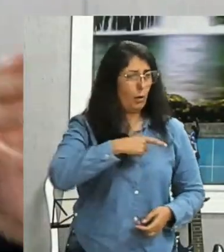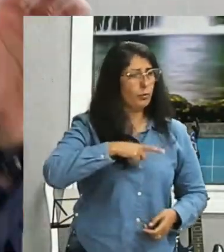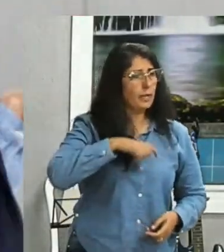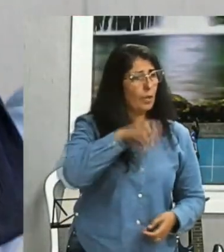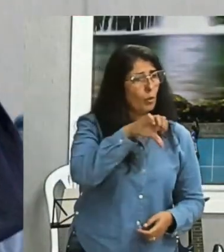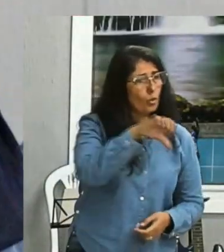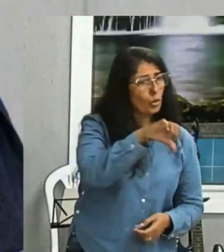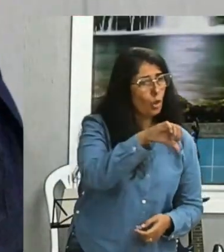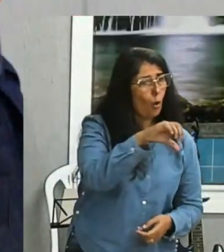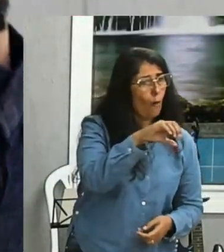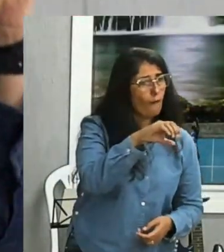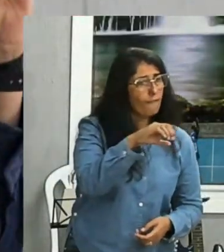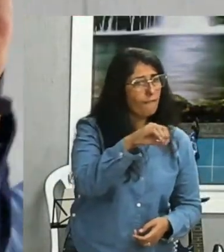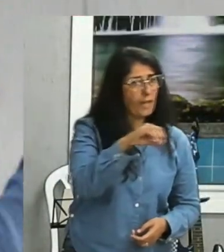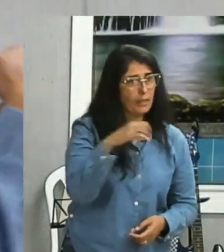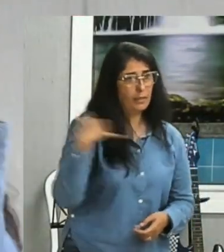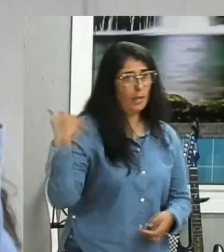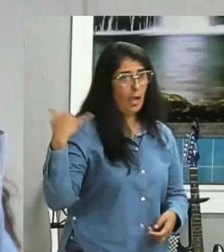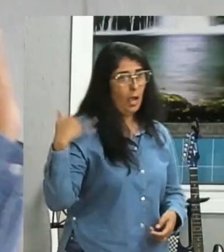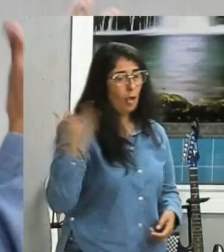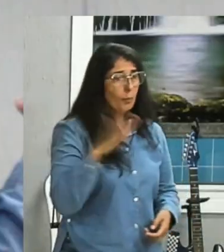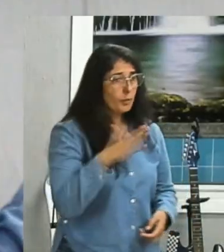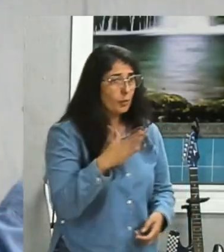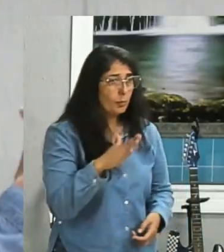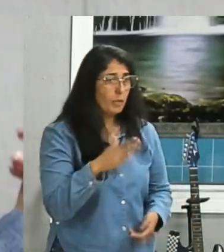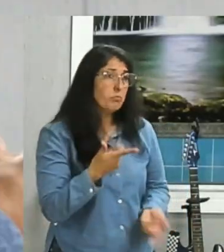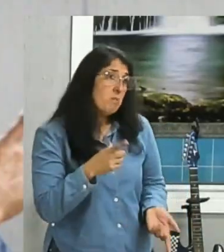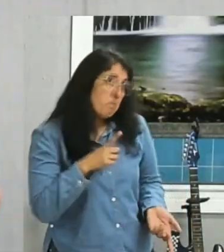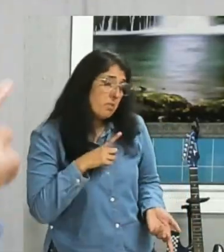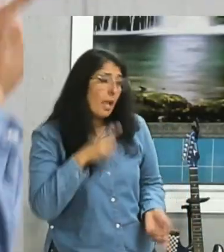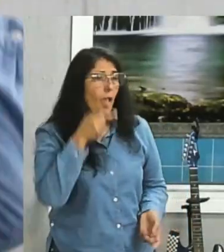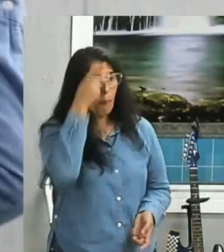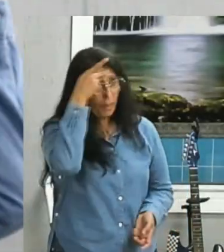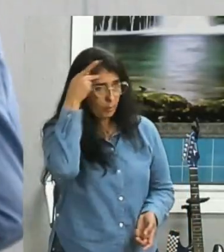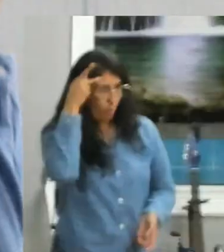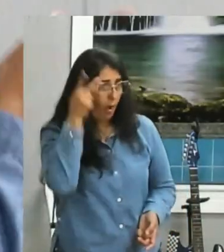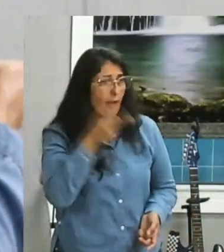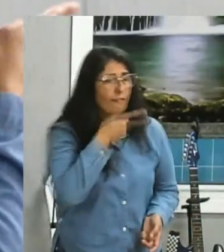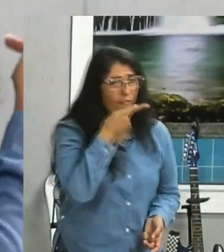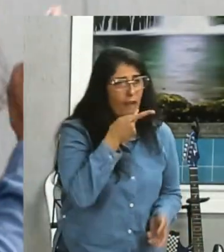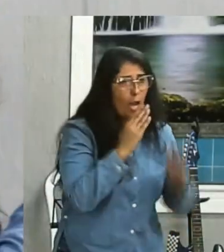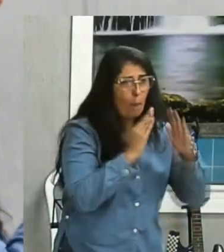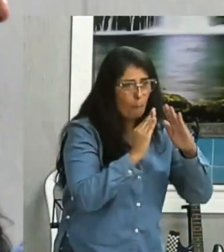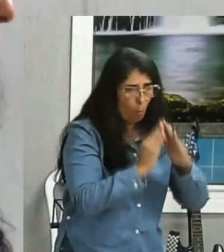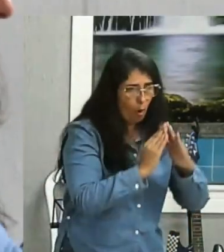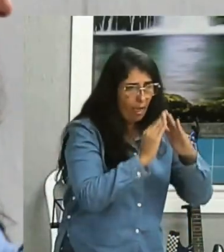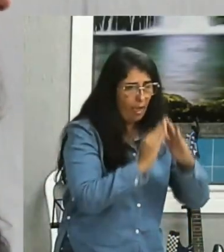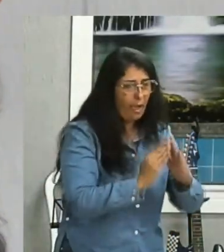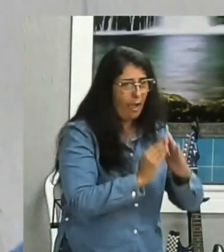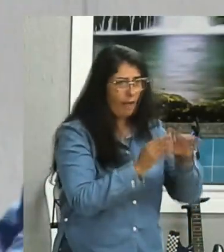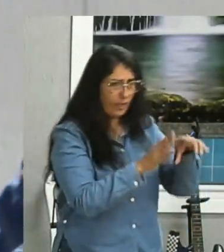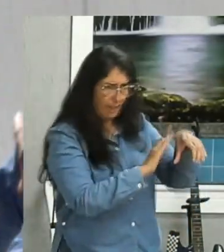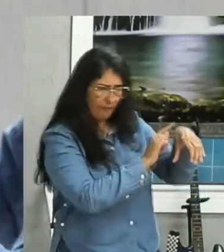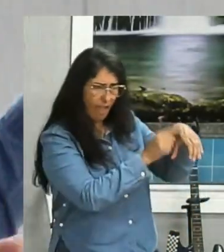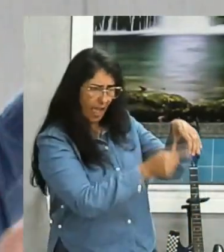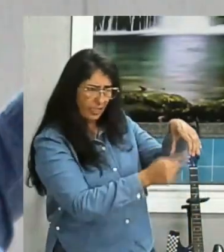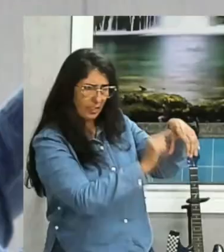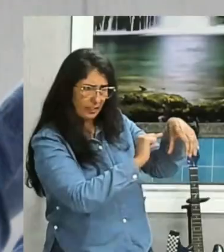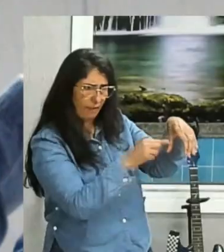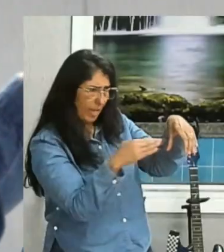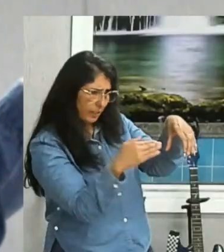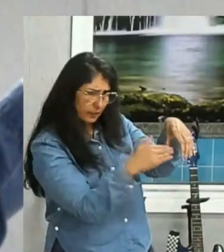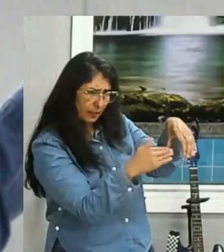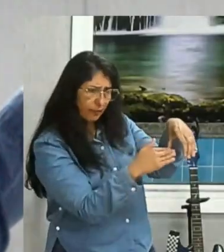entendem que ele morava numa gruta, irmãos. Outros vão dizer, isso não é muito comprovado, que havia ali